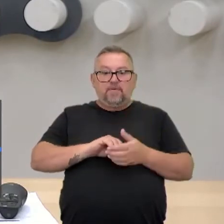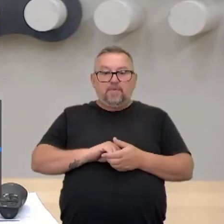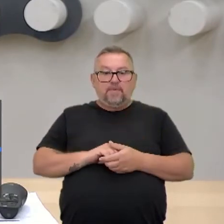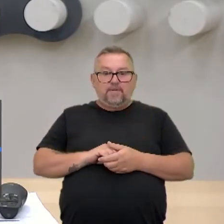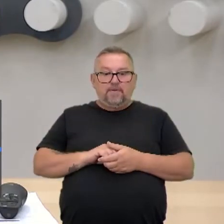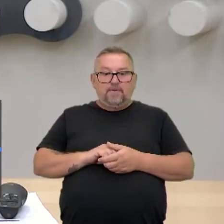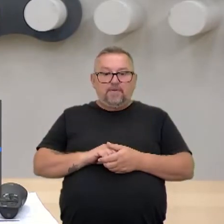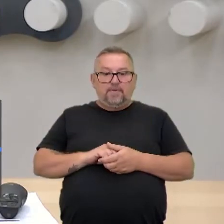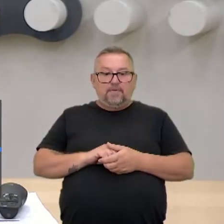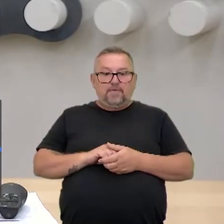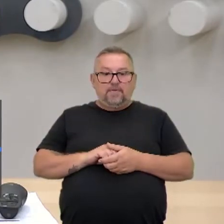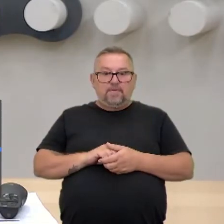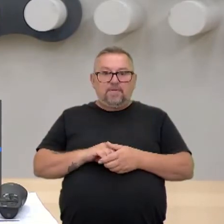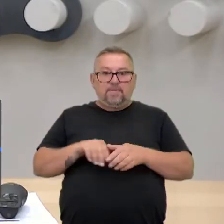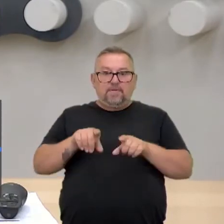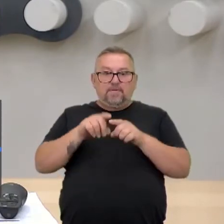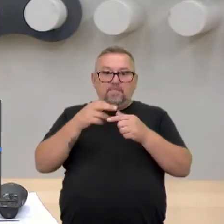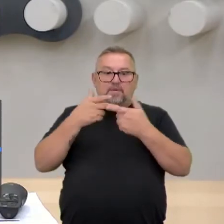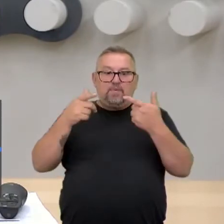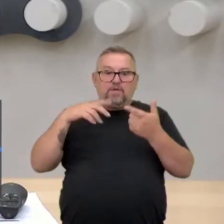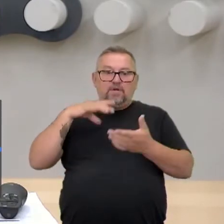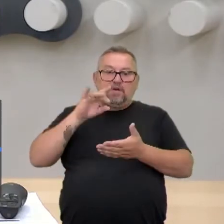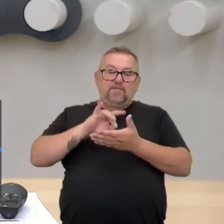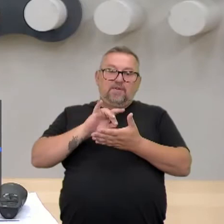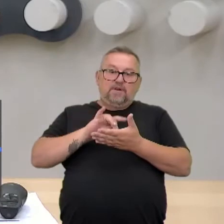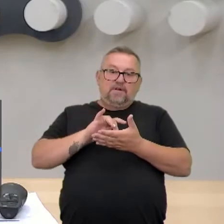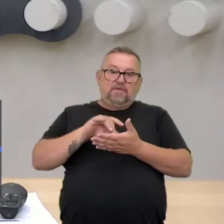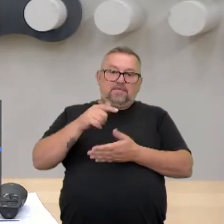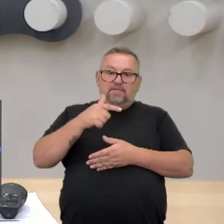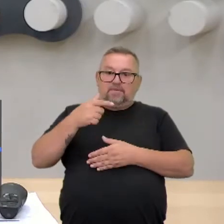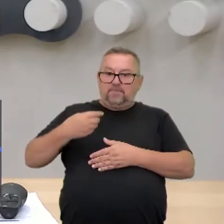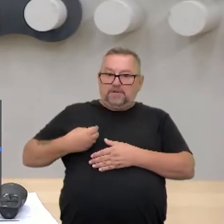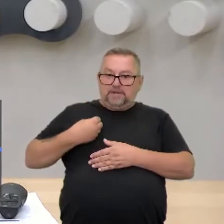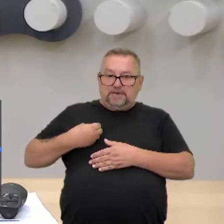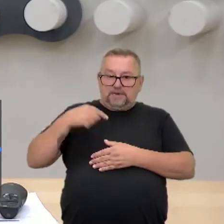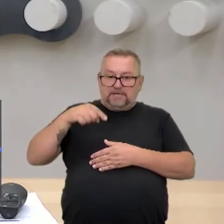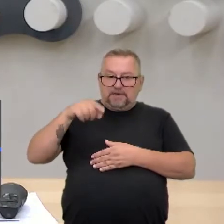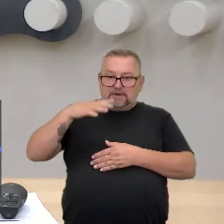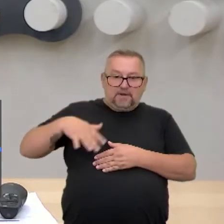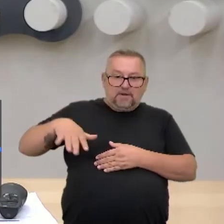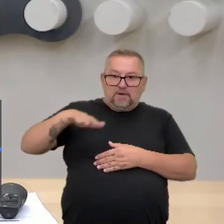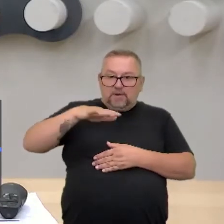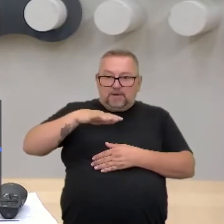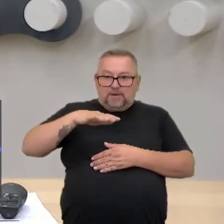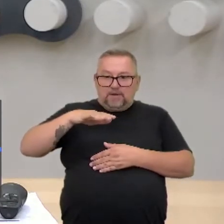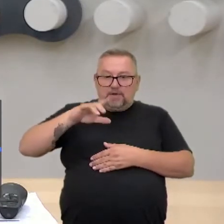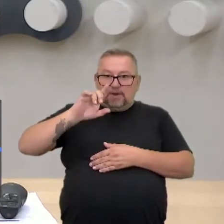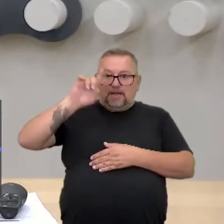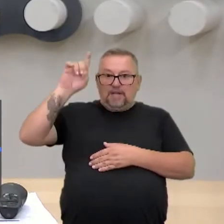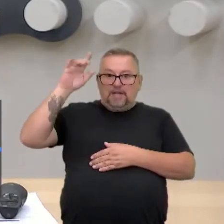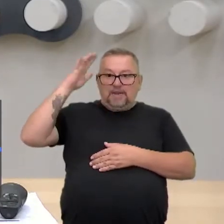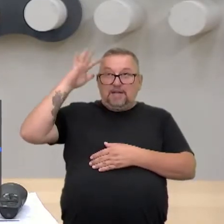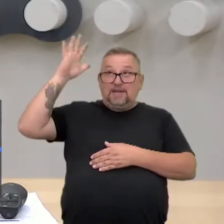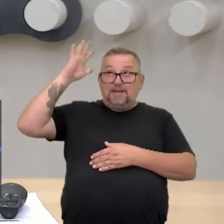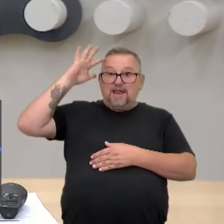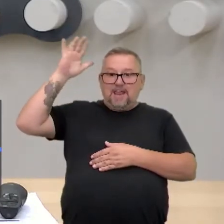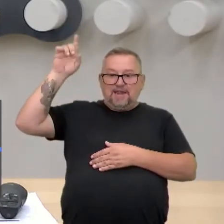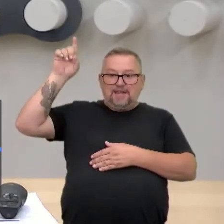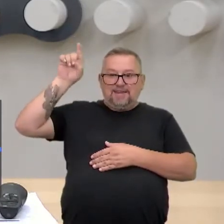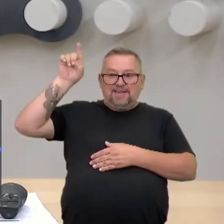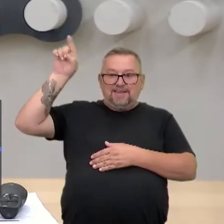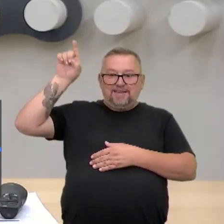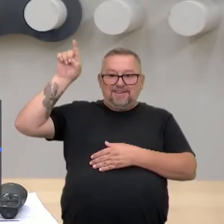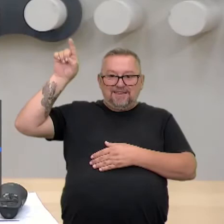mera projeção sei lá de uma coisa que na verdade não existe aqui no mundo físico e sim no plano das ideias